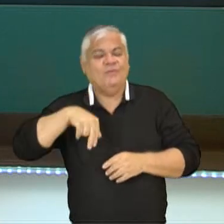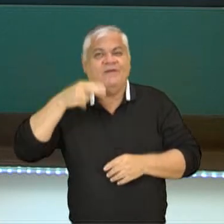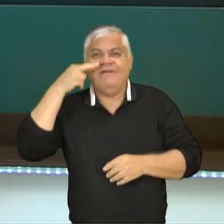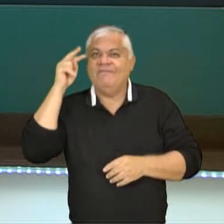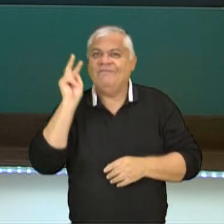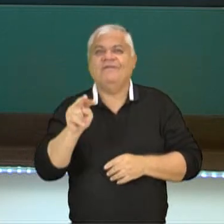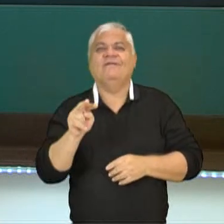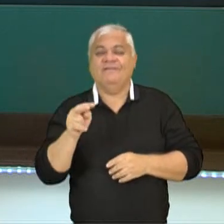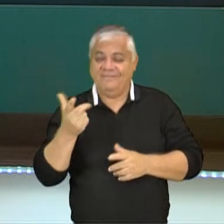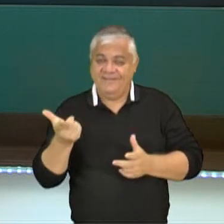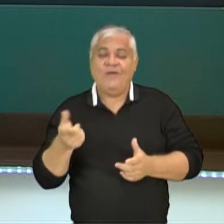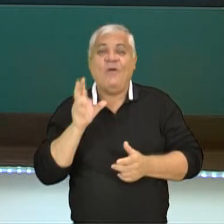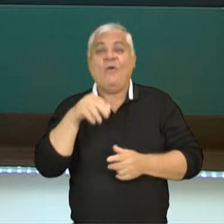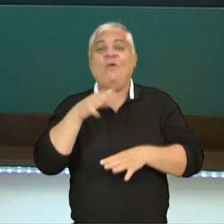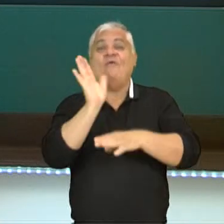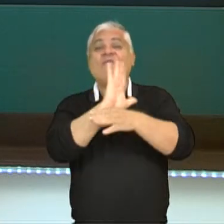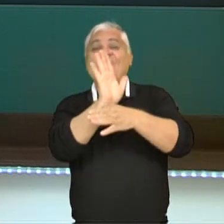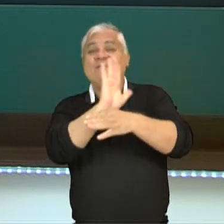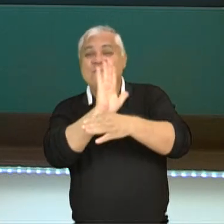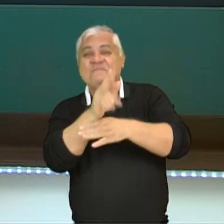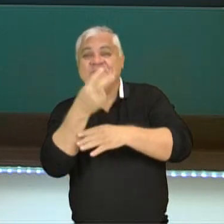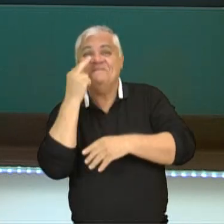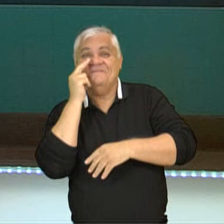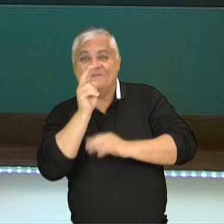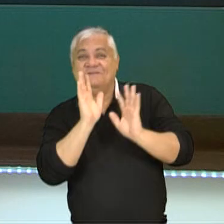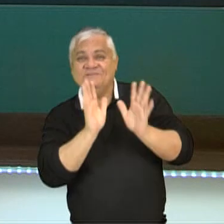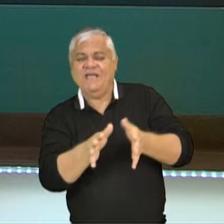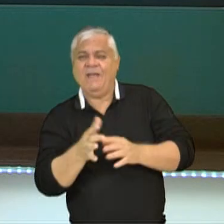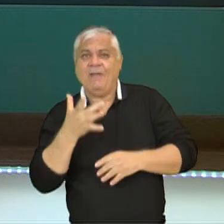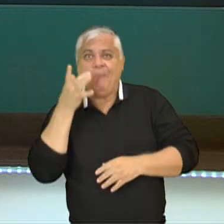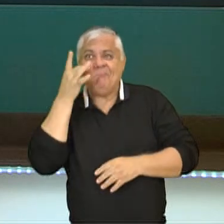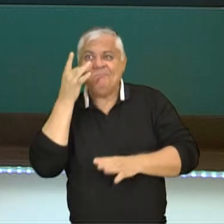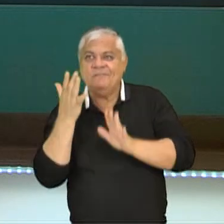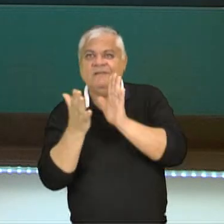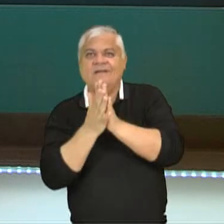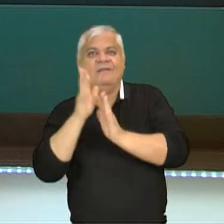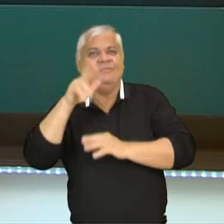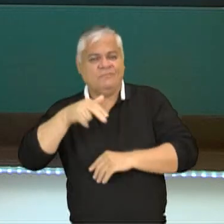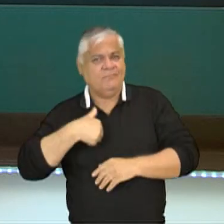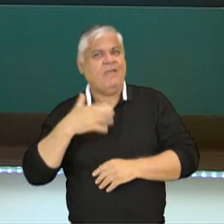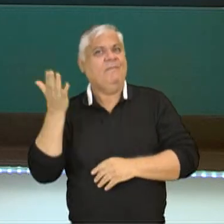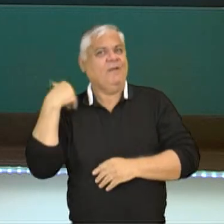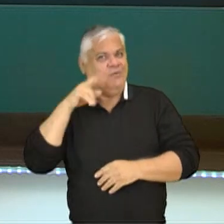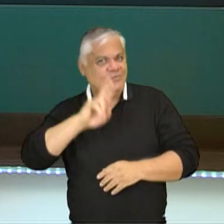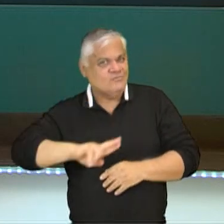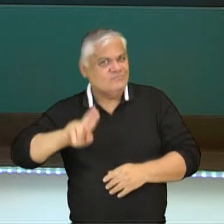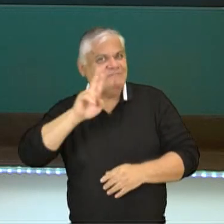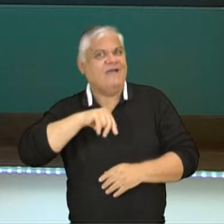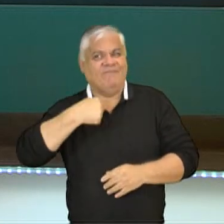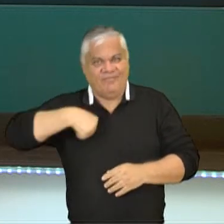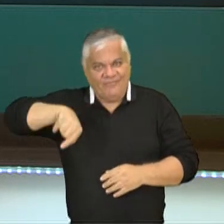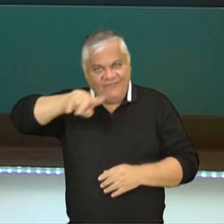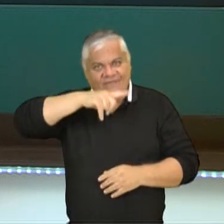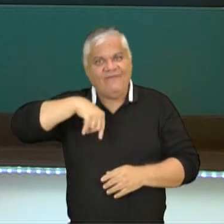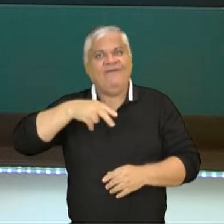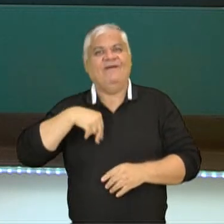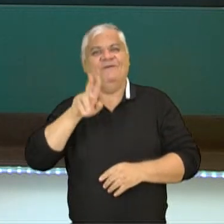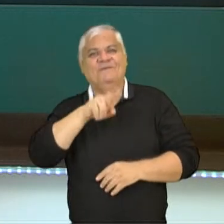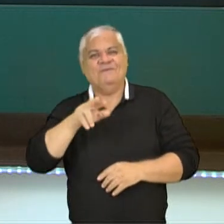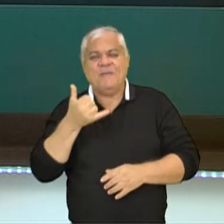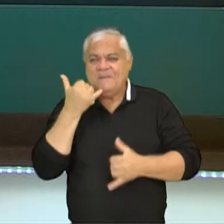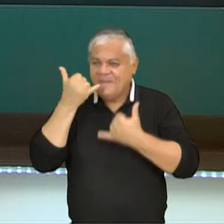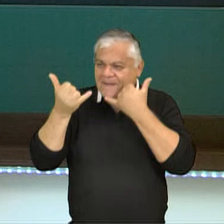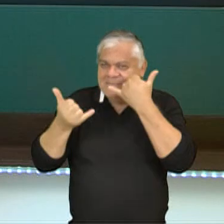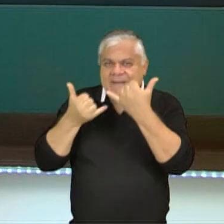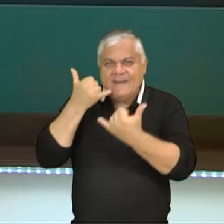falar, né? Ou só viram em filmes, enfim, né? Mas no passado a gente utilizava muito, era o meio de comunicação mais utilizado